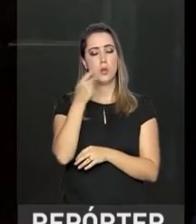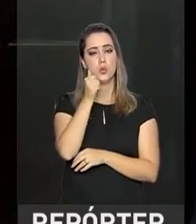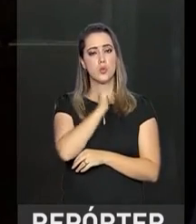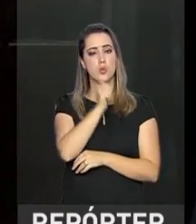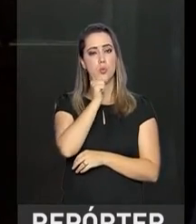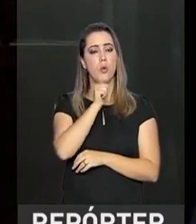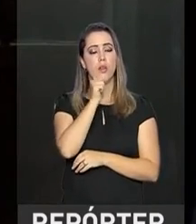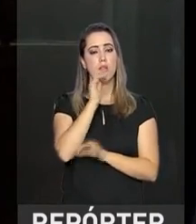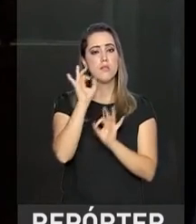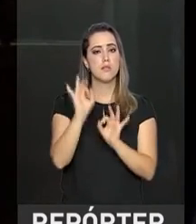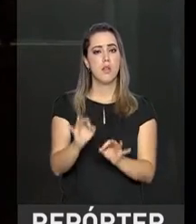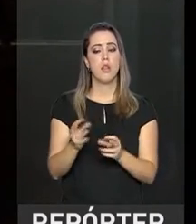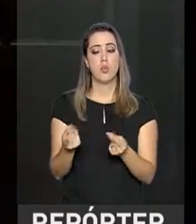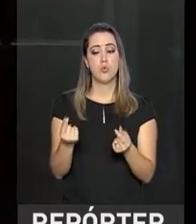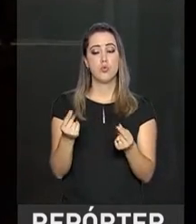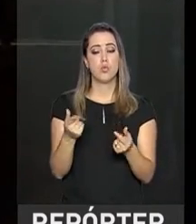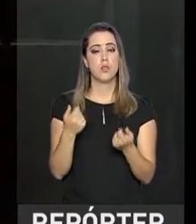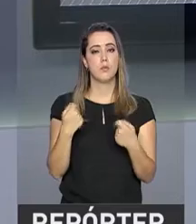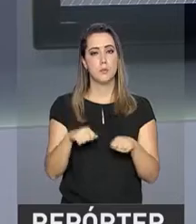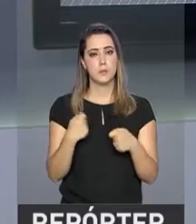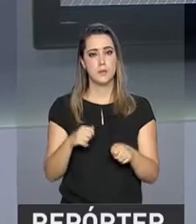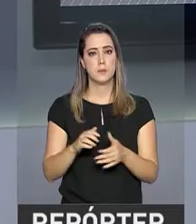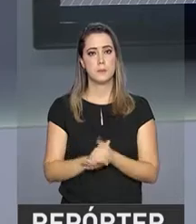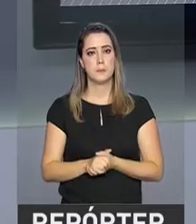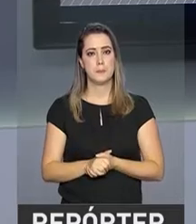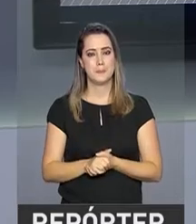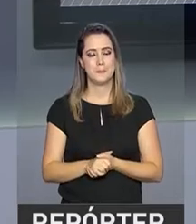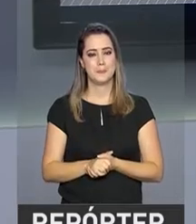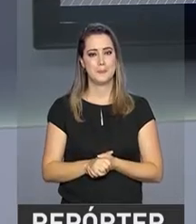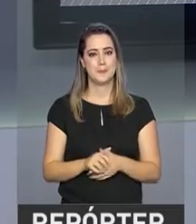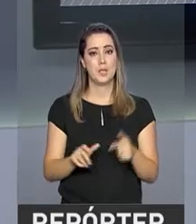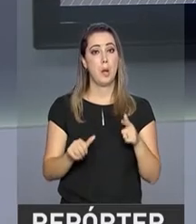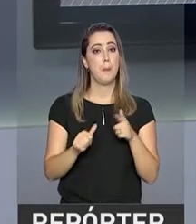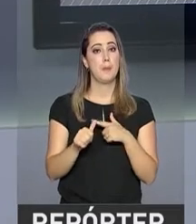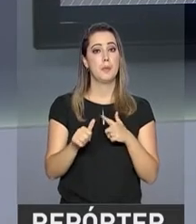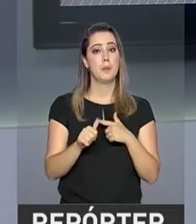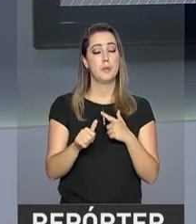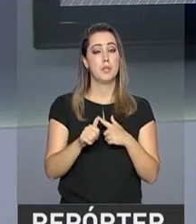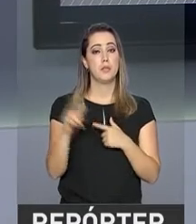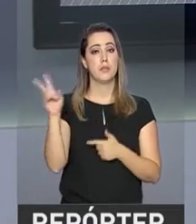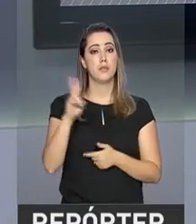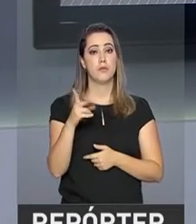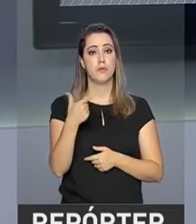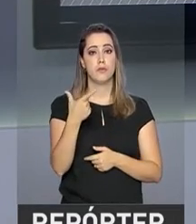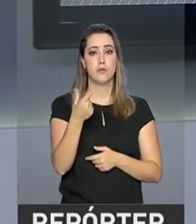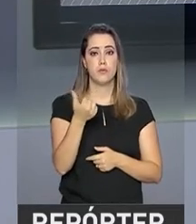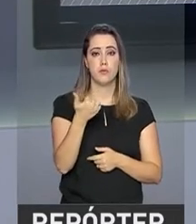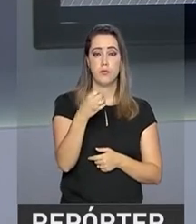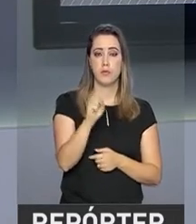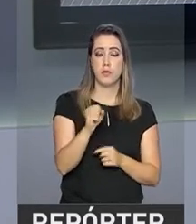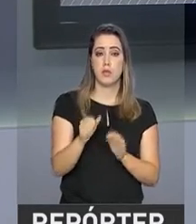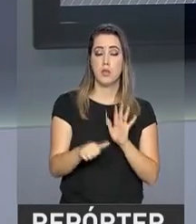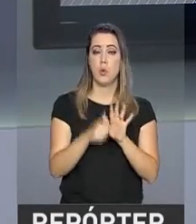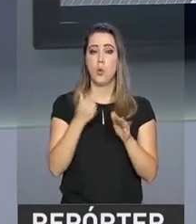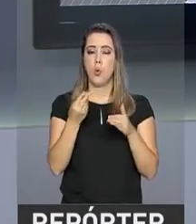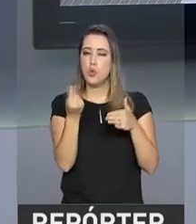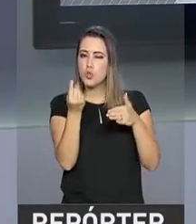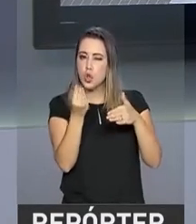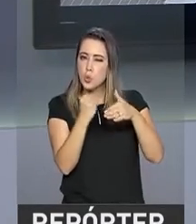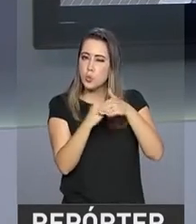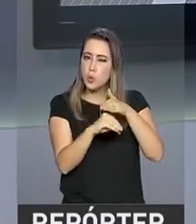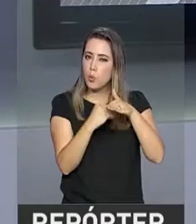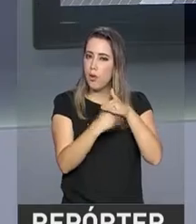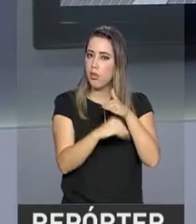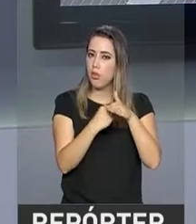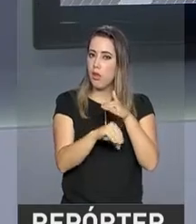dinheiro para que nós possamos fazer esse investimento. Pela primeira vez em 2018, os depósitos na poupança superaram